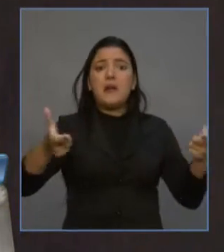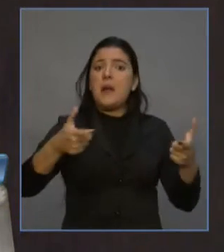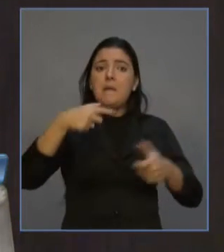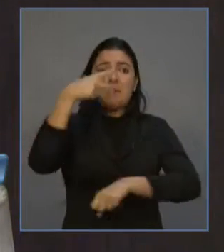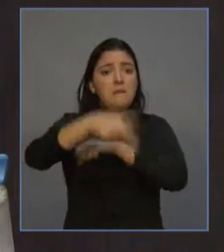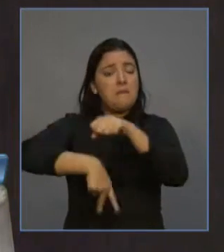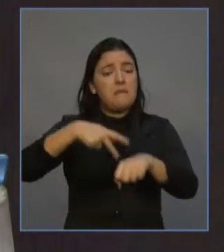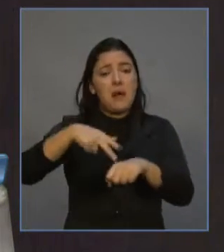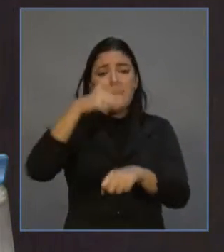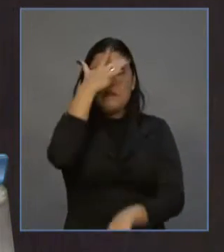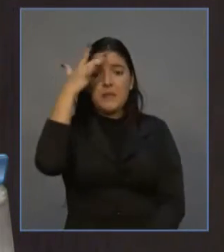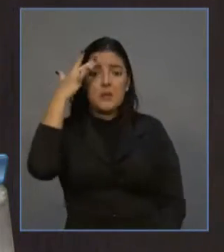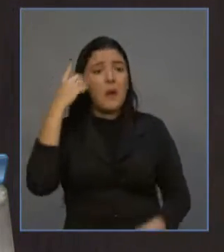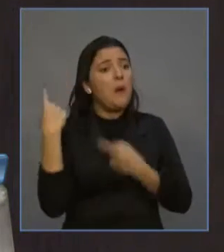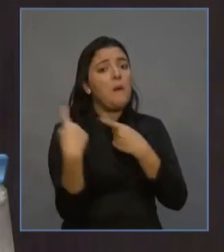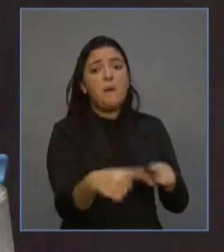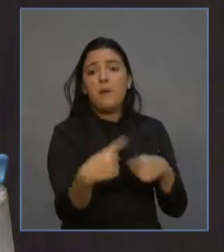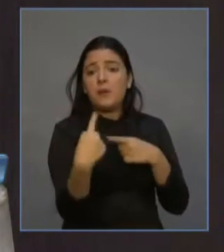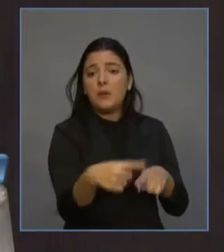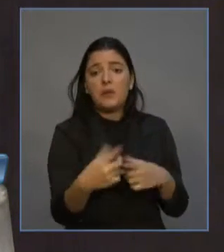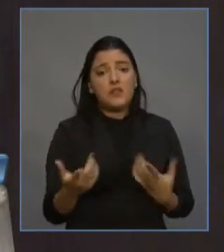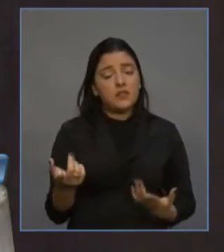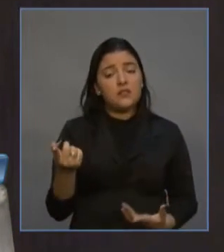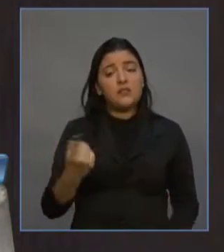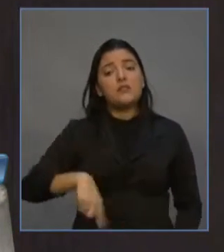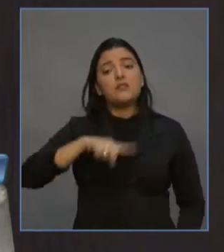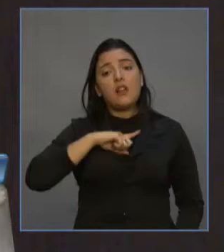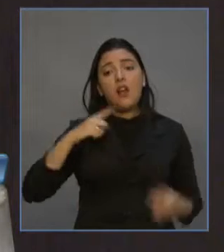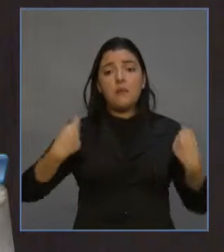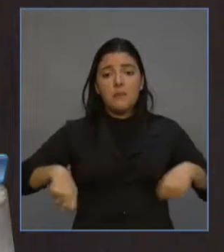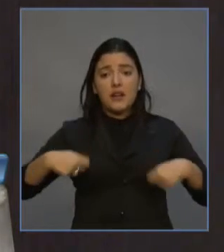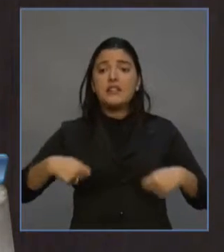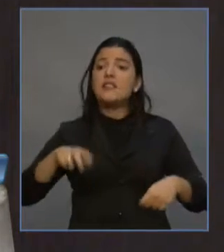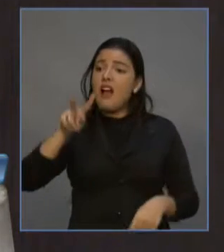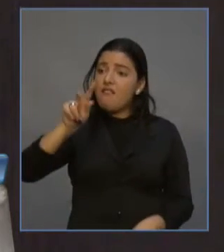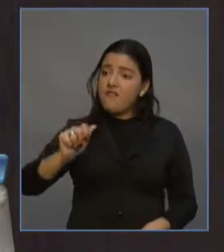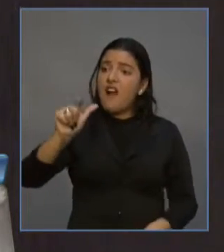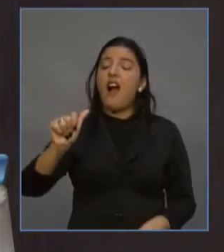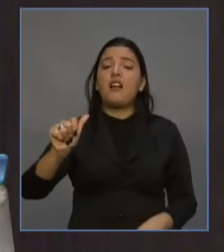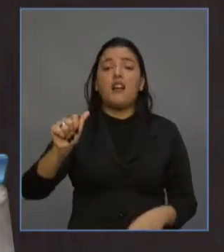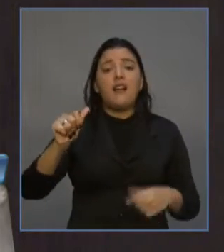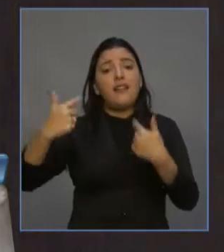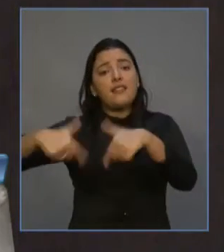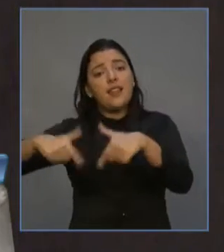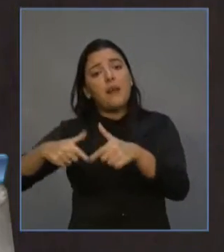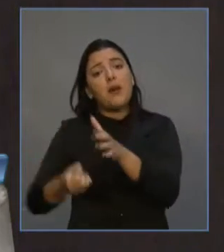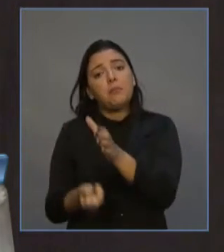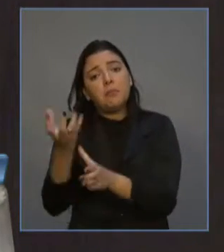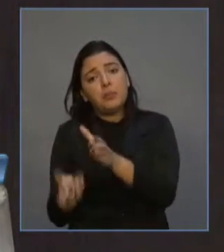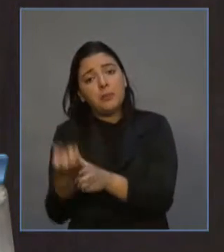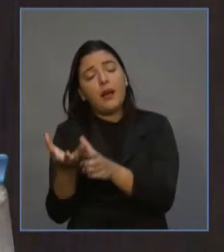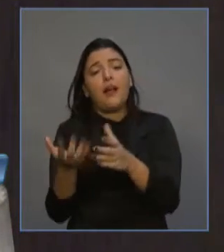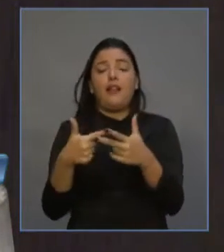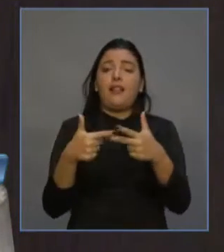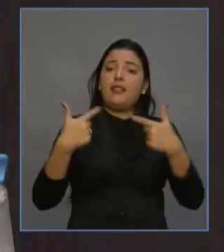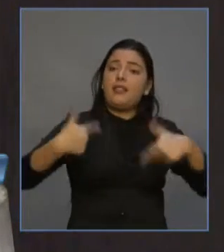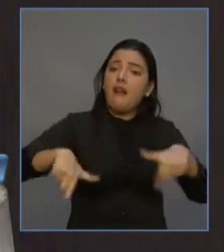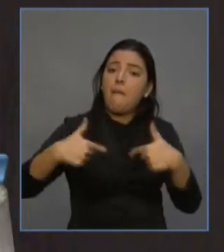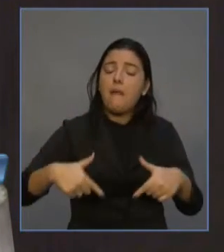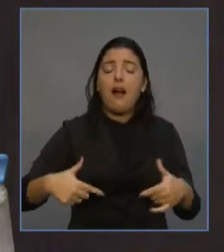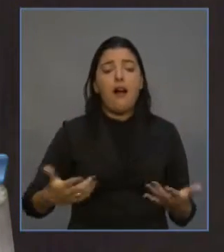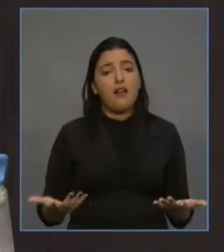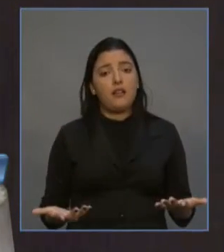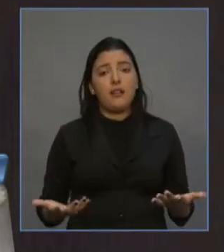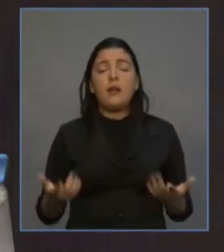desafios. Imaginemos, nós estamos precisando gerar trabalho, gerar emprego. Para isso a gente precisa de